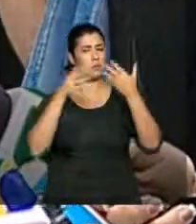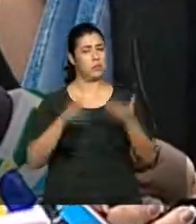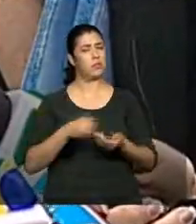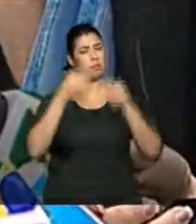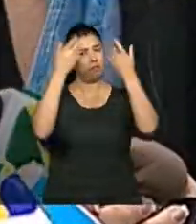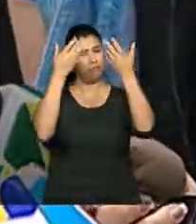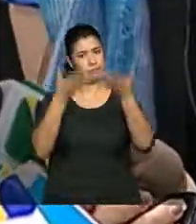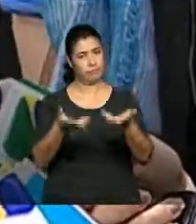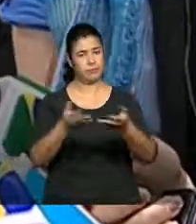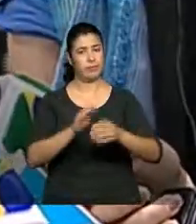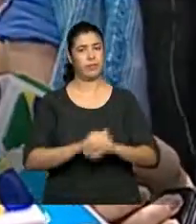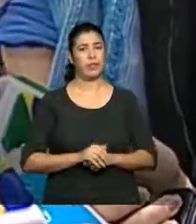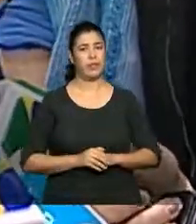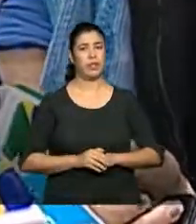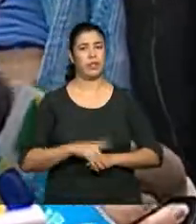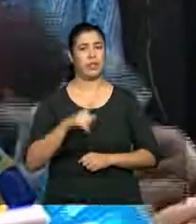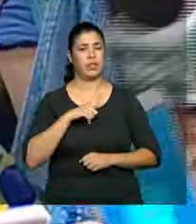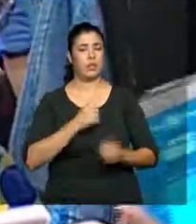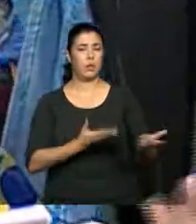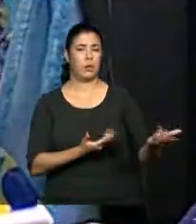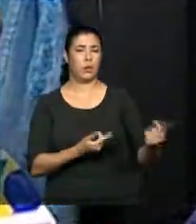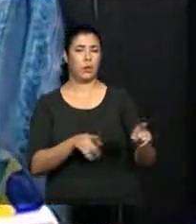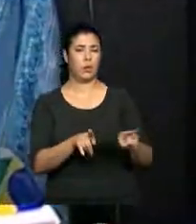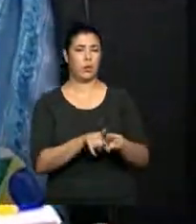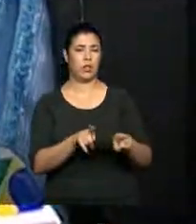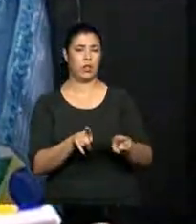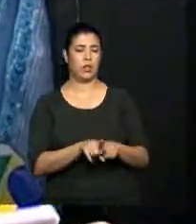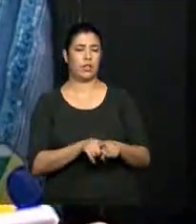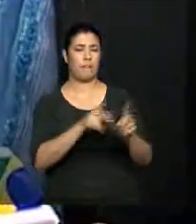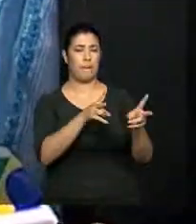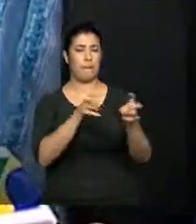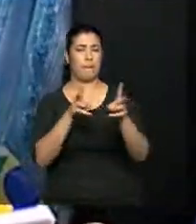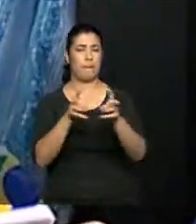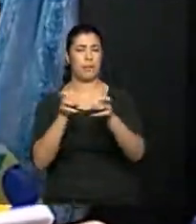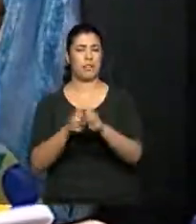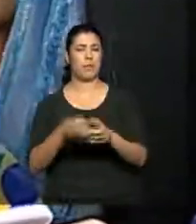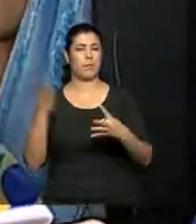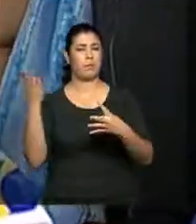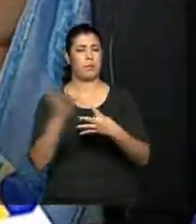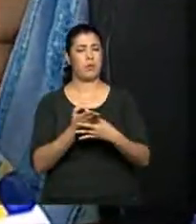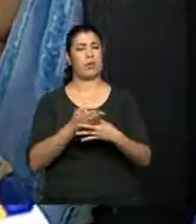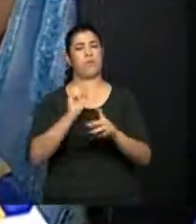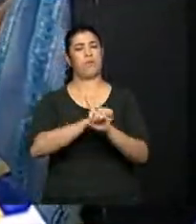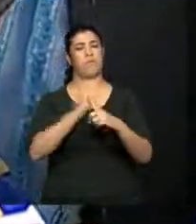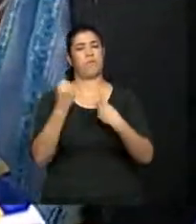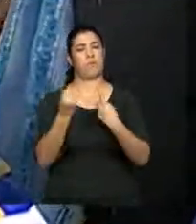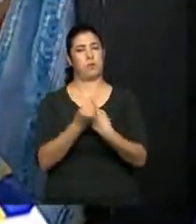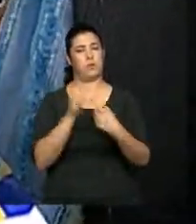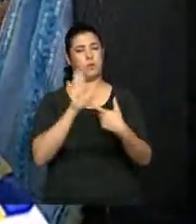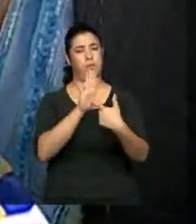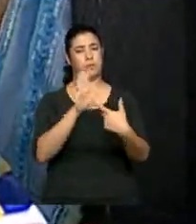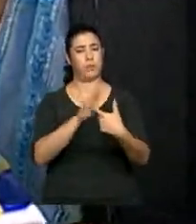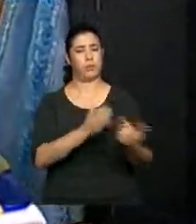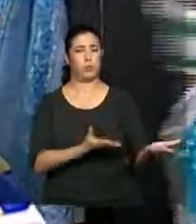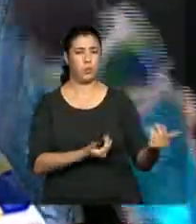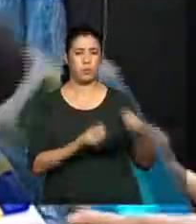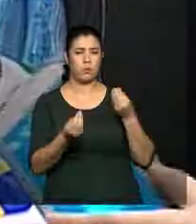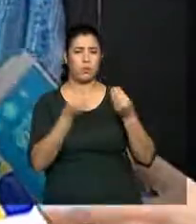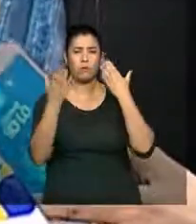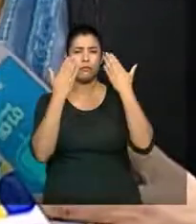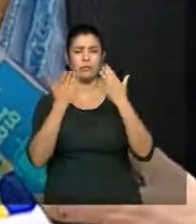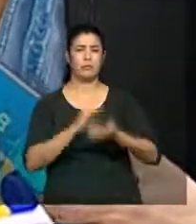da violência contra os jovens e a percepção de criminalidade que a sociedade brasileira tem em relação aos jovens. Você acha que esse é o principal desafio do